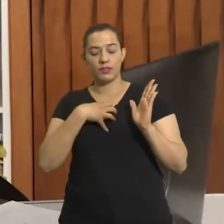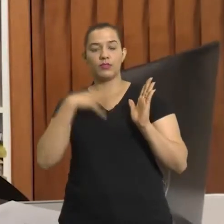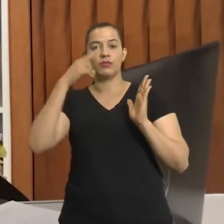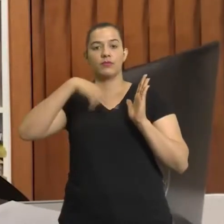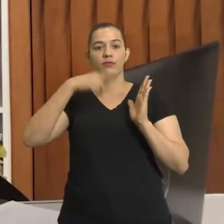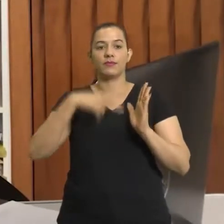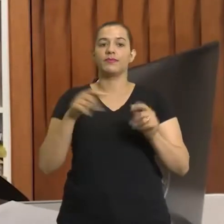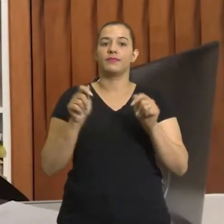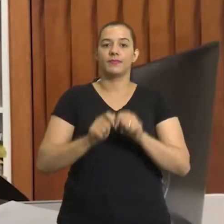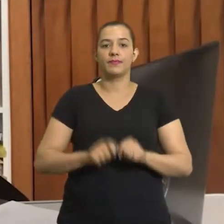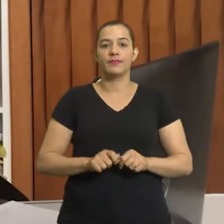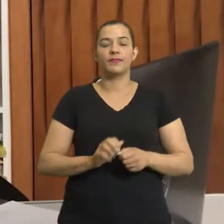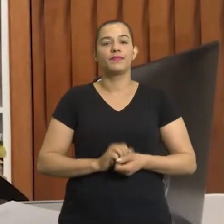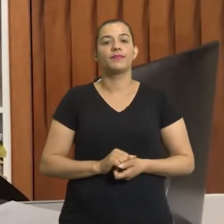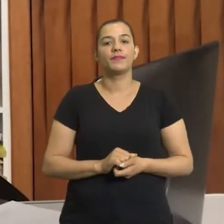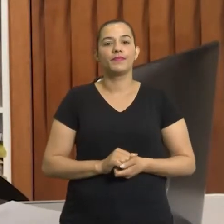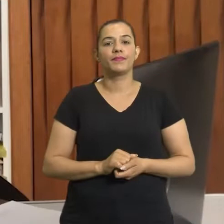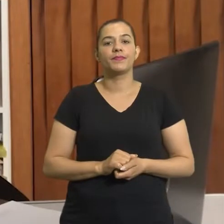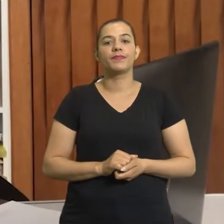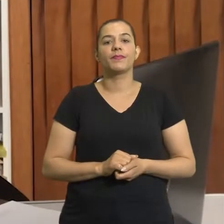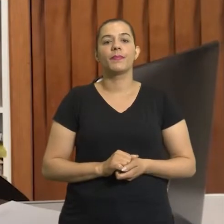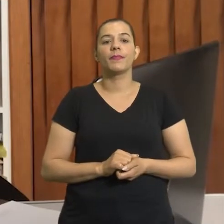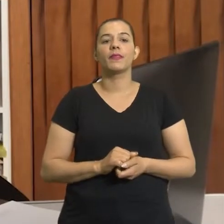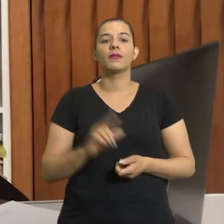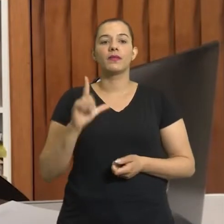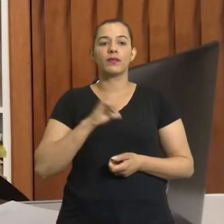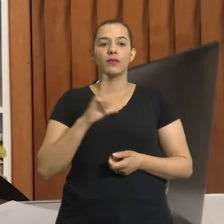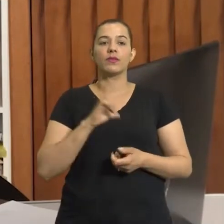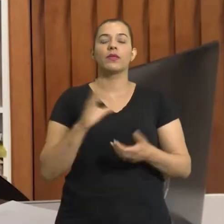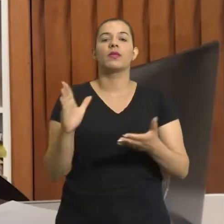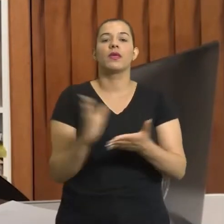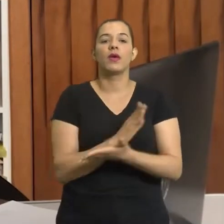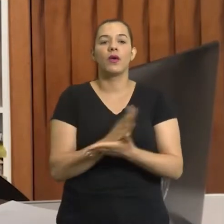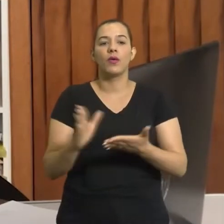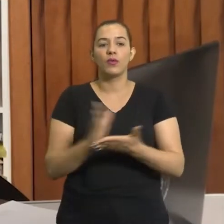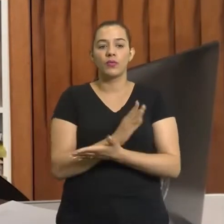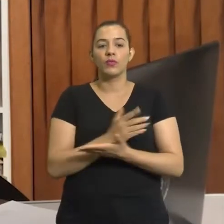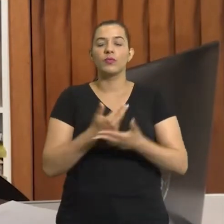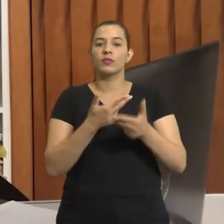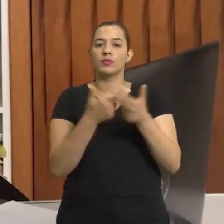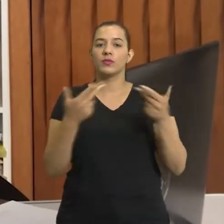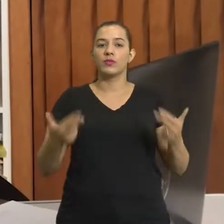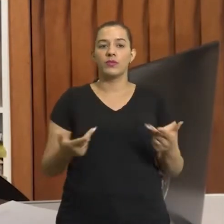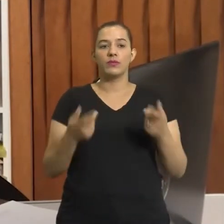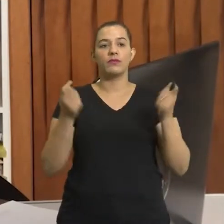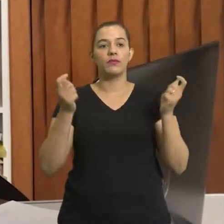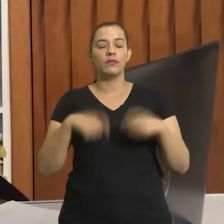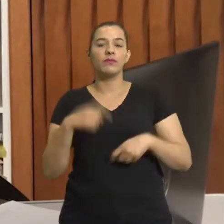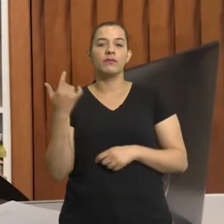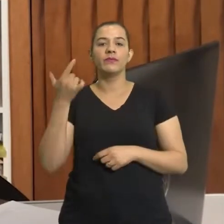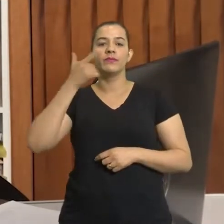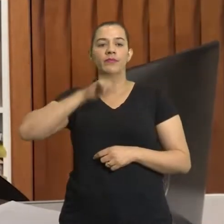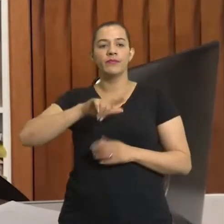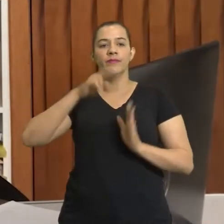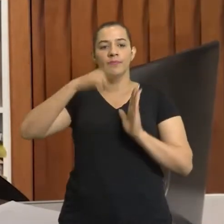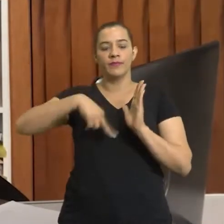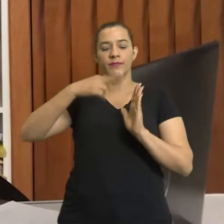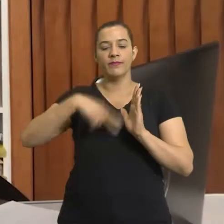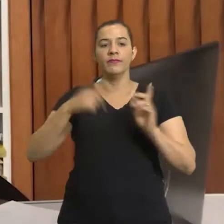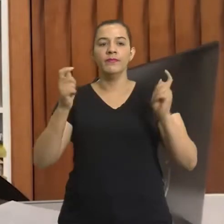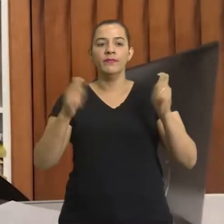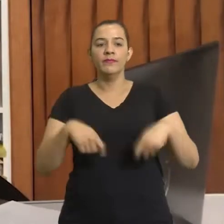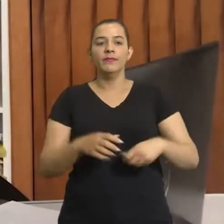fazer. Então, né, existem algumas condições para que a gente consiga ser um leitor